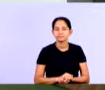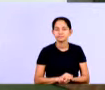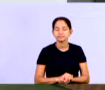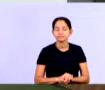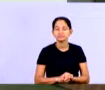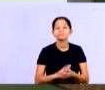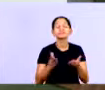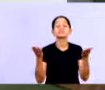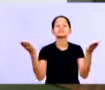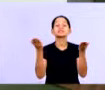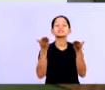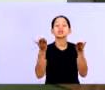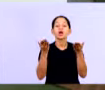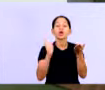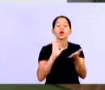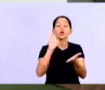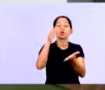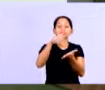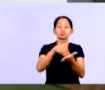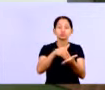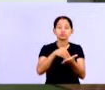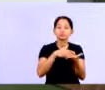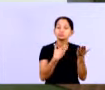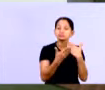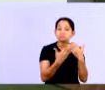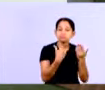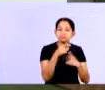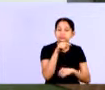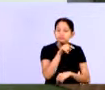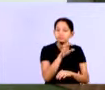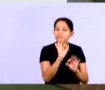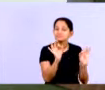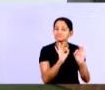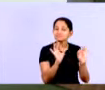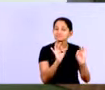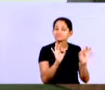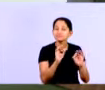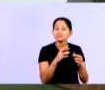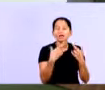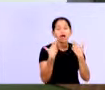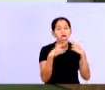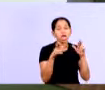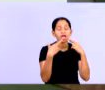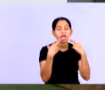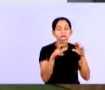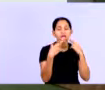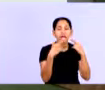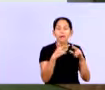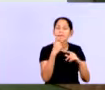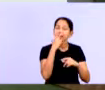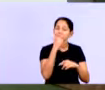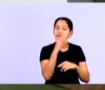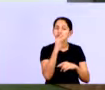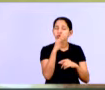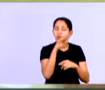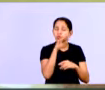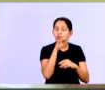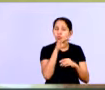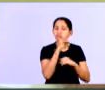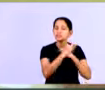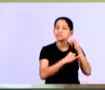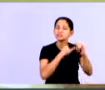E por fim, professor, alguém mais com algum comentário? Ainda não, eu estou reclamando um pouco do sinal, gente. Parece que está um pouco instável.